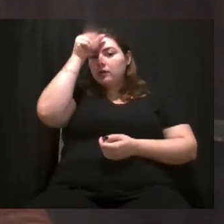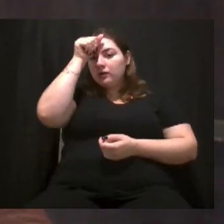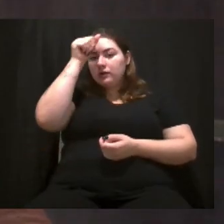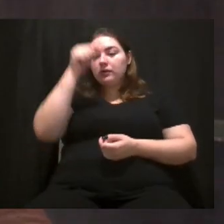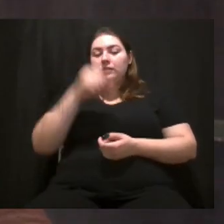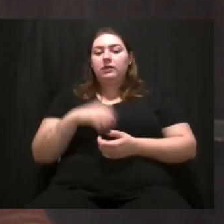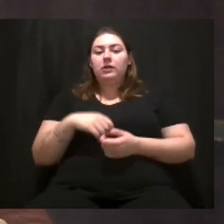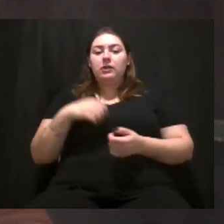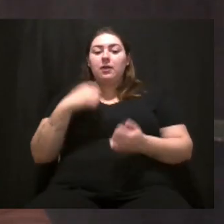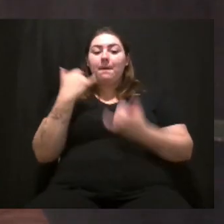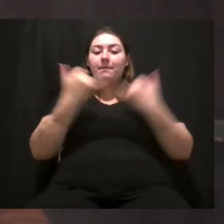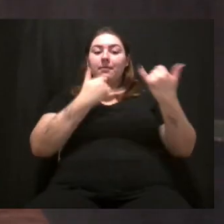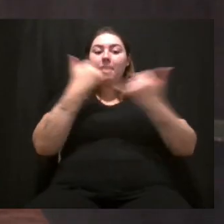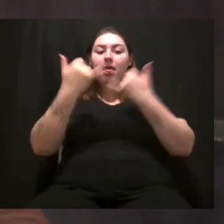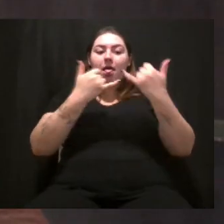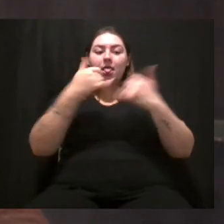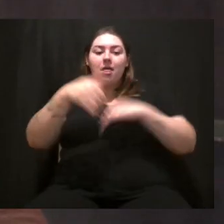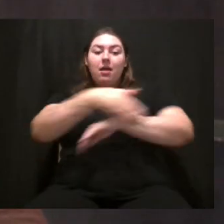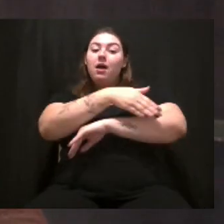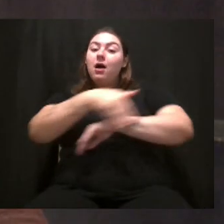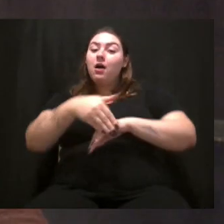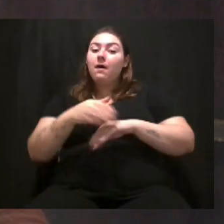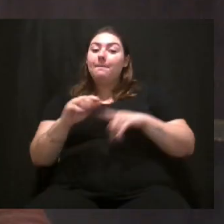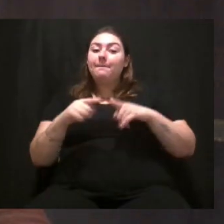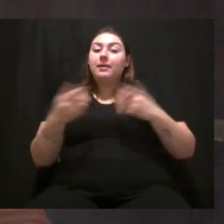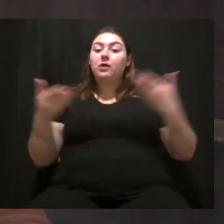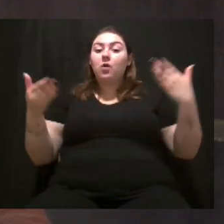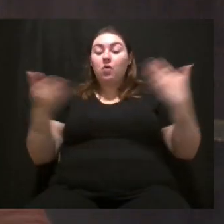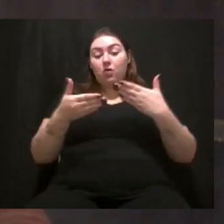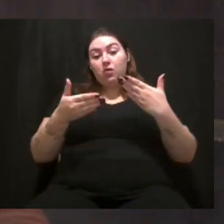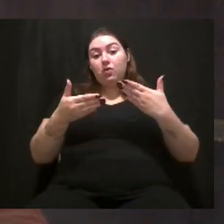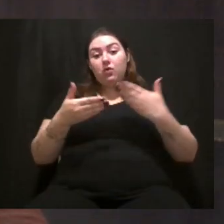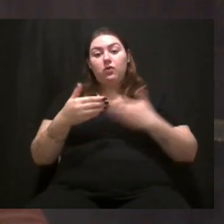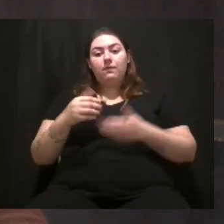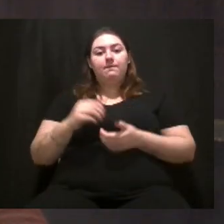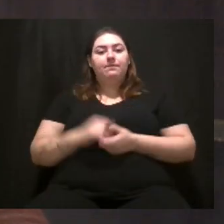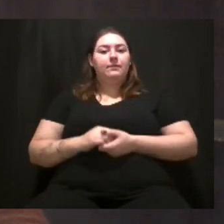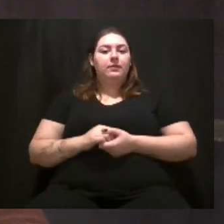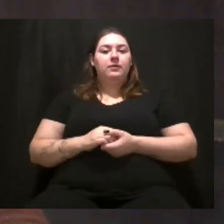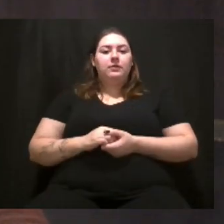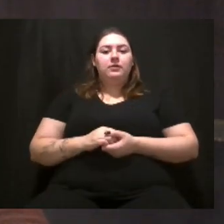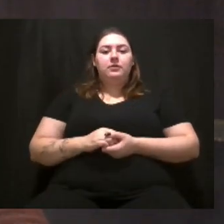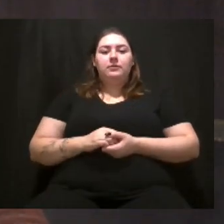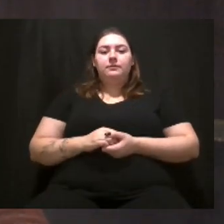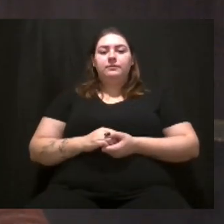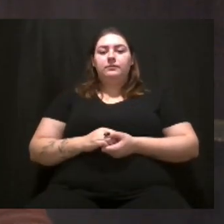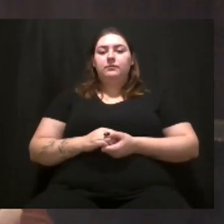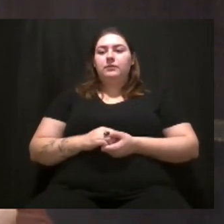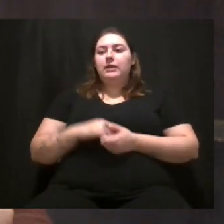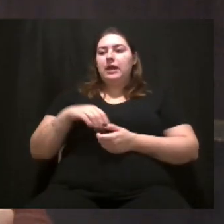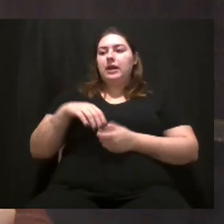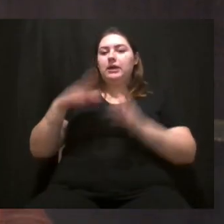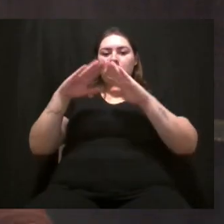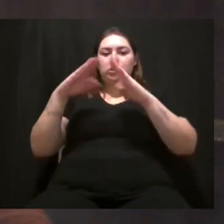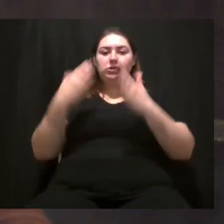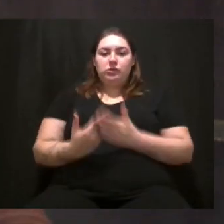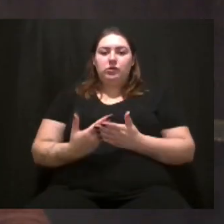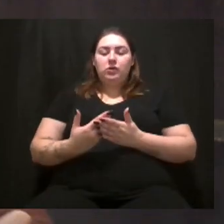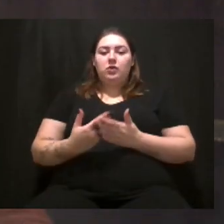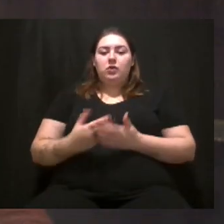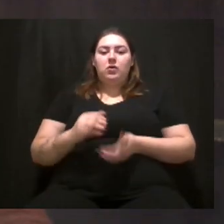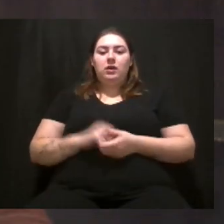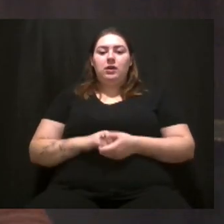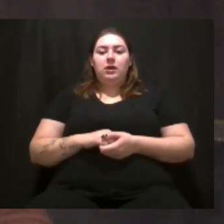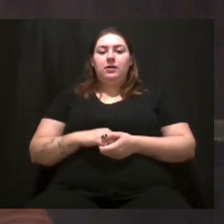Então hoje, na verdade, dentro da rede particular, você tem muitas opções de escola, né? Mas é interessante também que dentro da